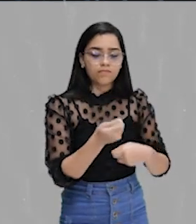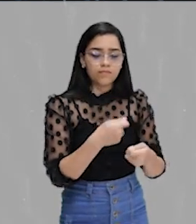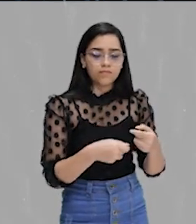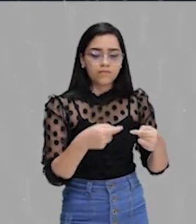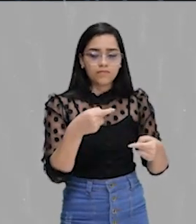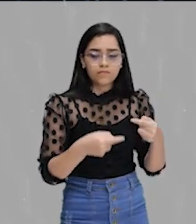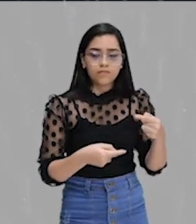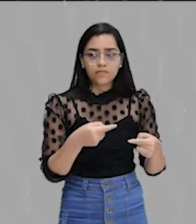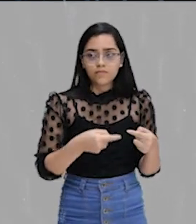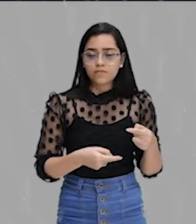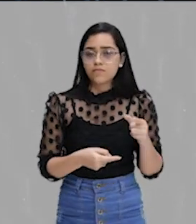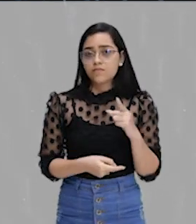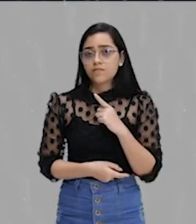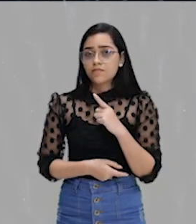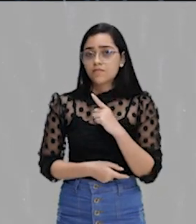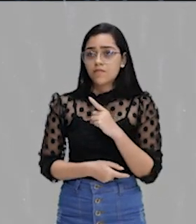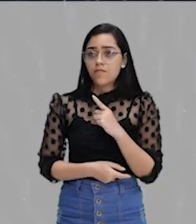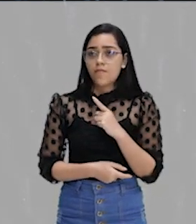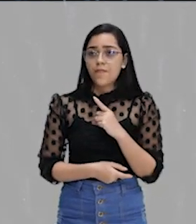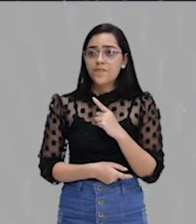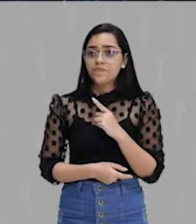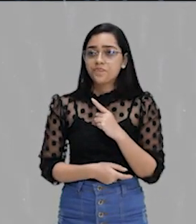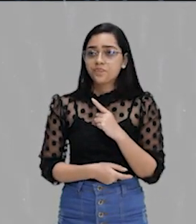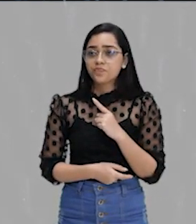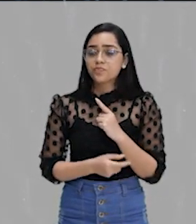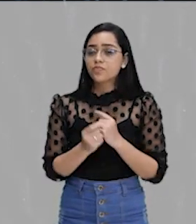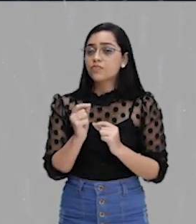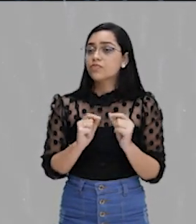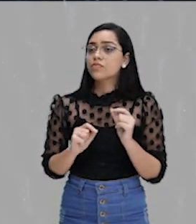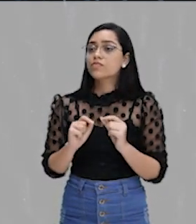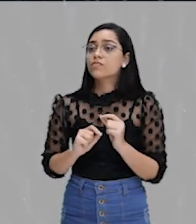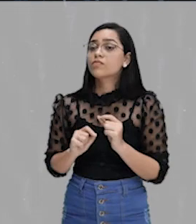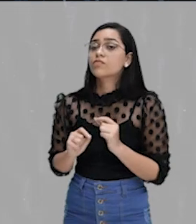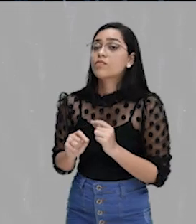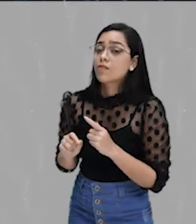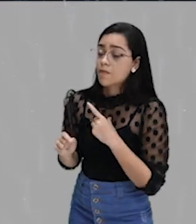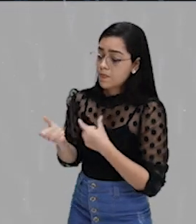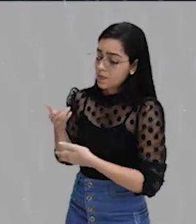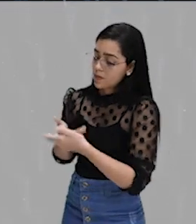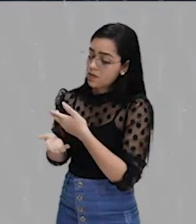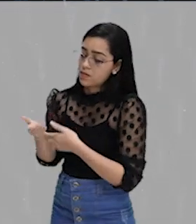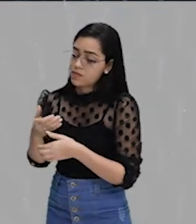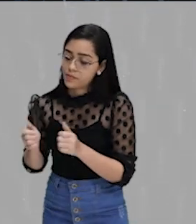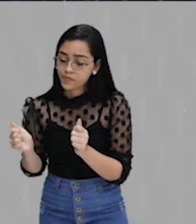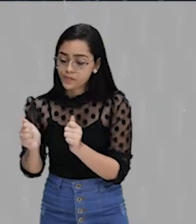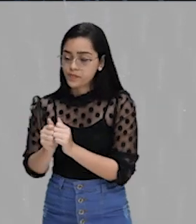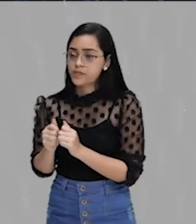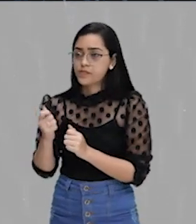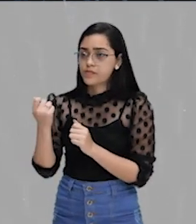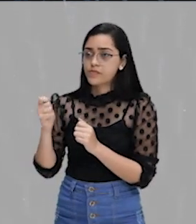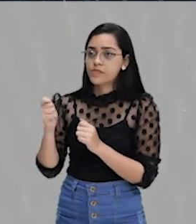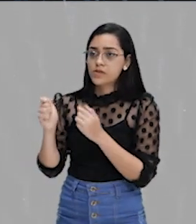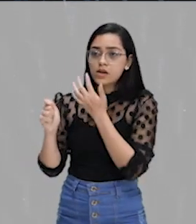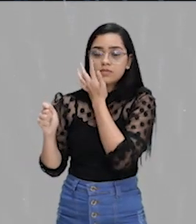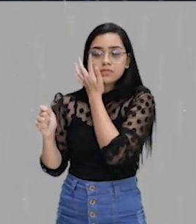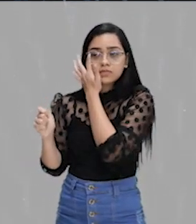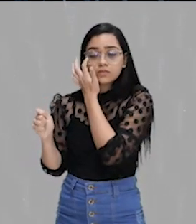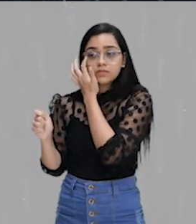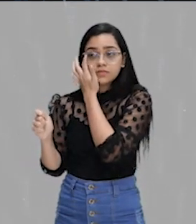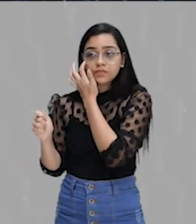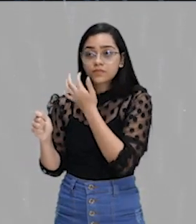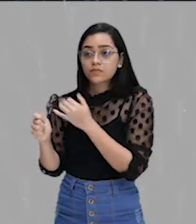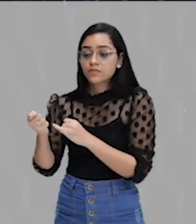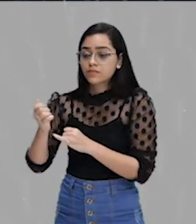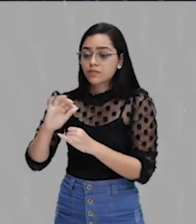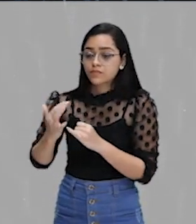política que ela estava atravessando, ela acabou se envolvendo a Argentina numa disputa